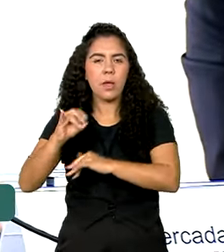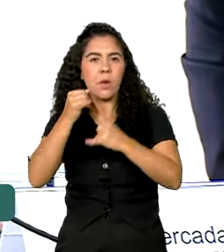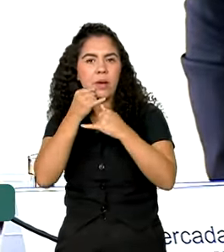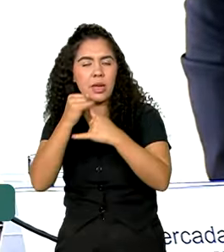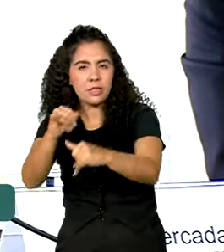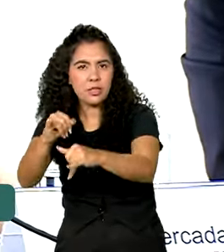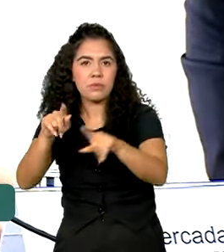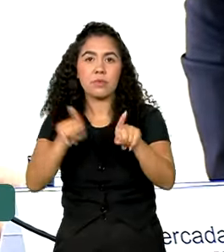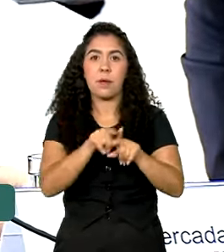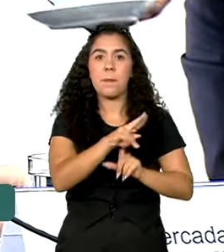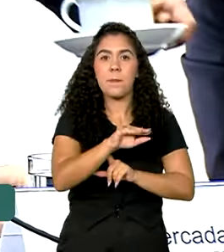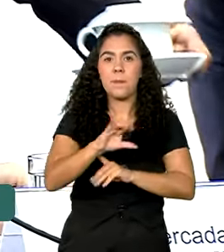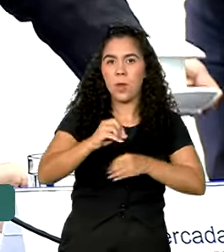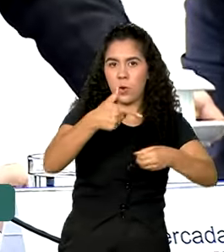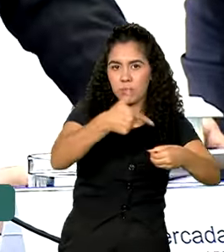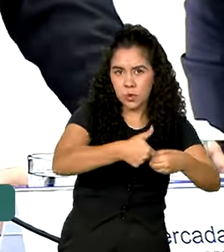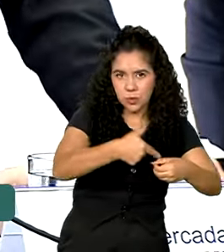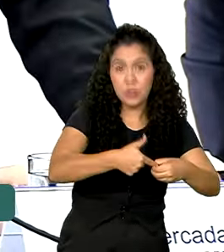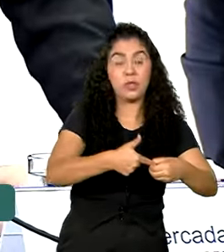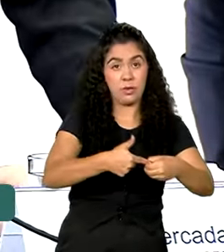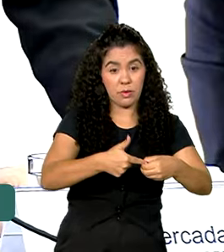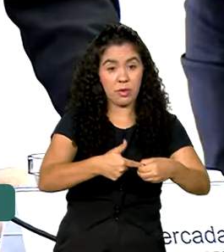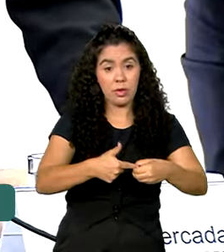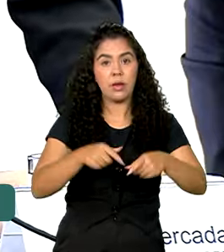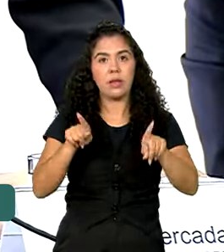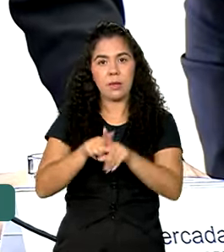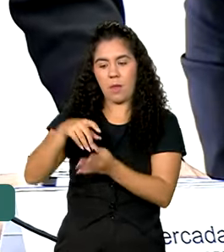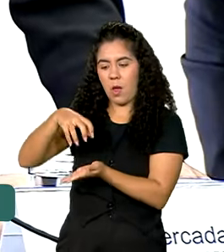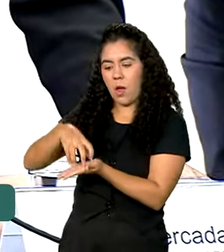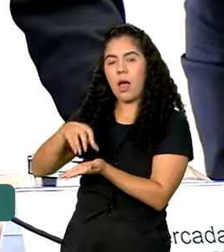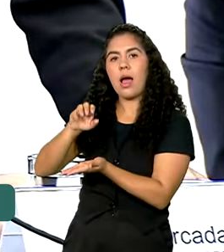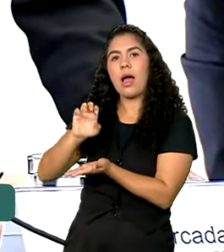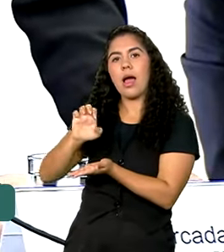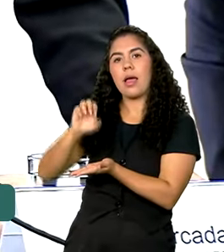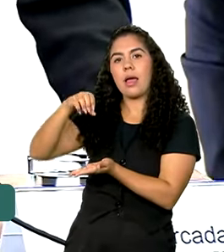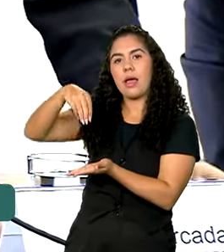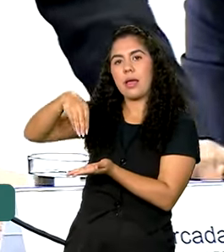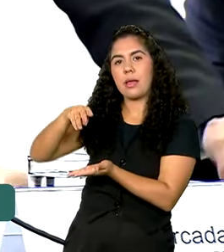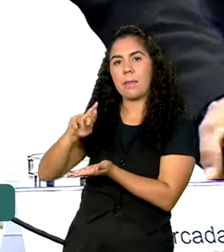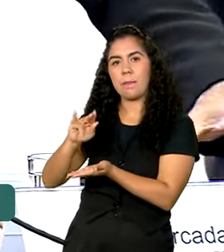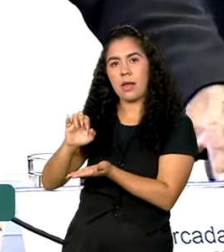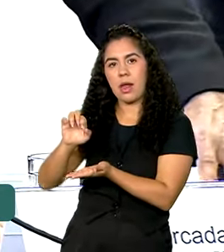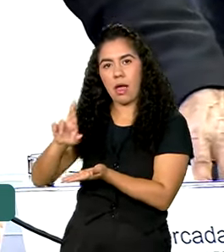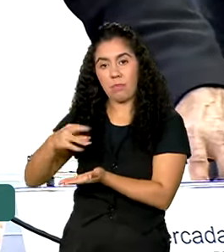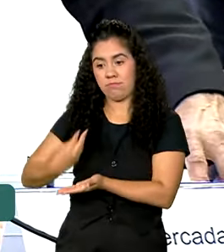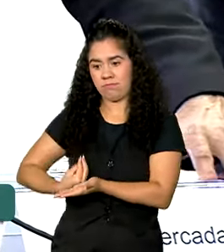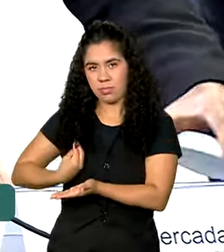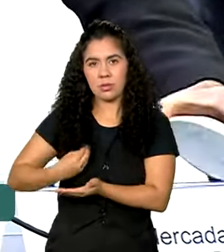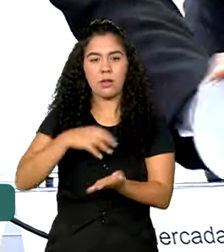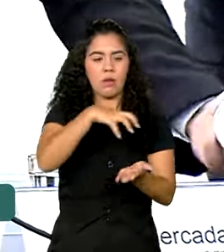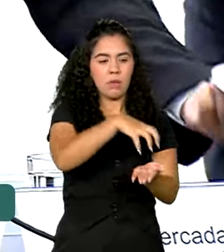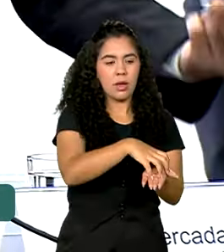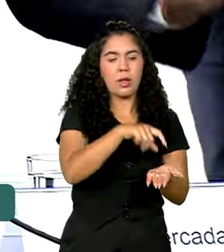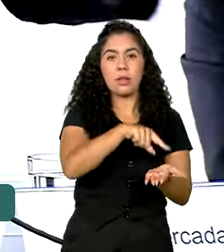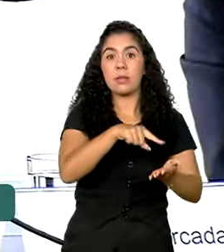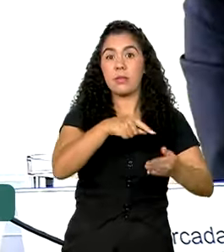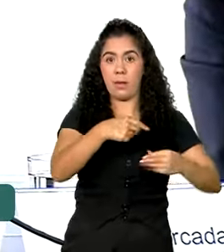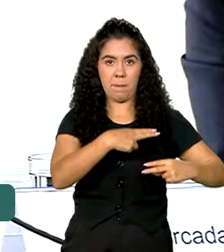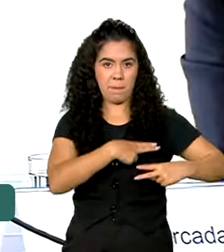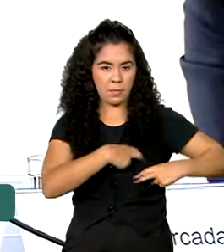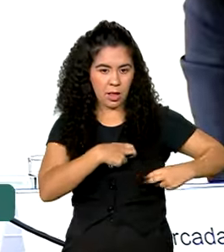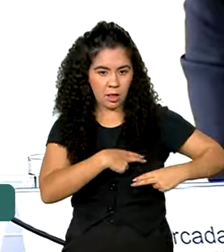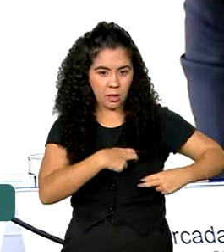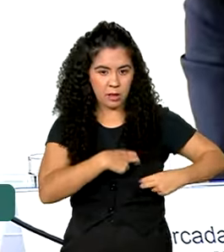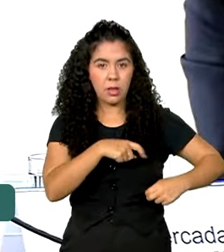de biocombustível, pela existência da Embraer, pela existência da Petrobras, e além disso,